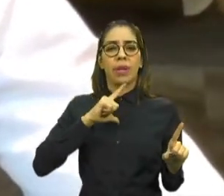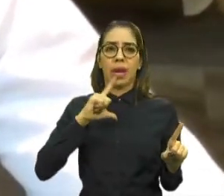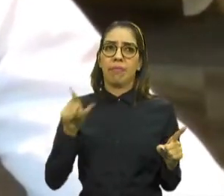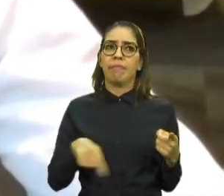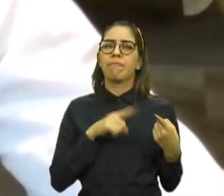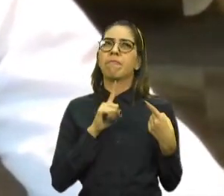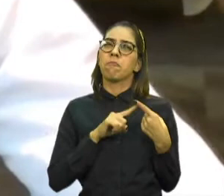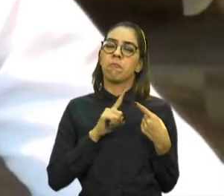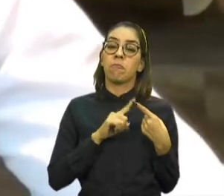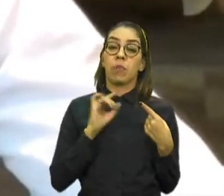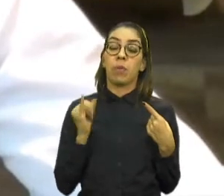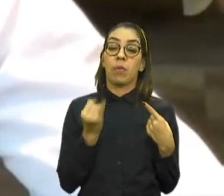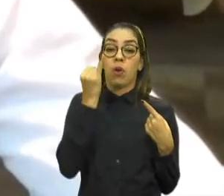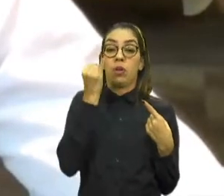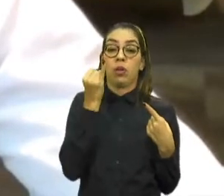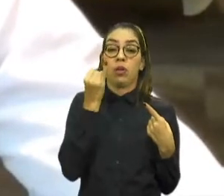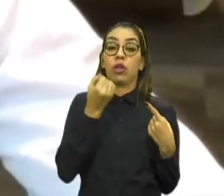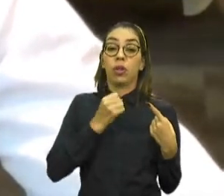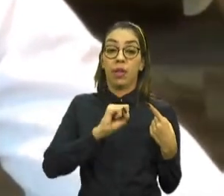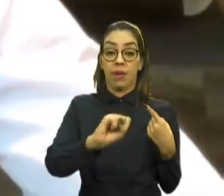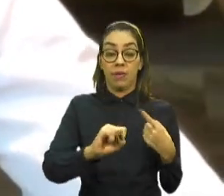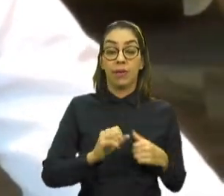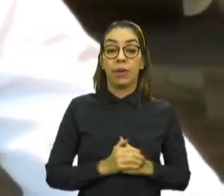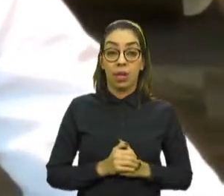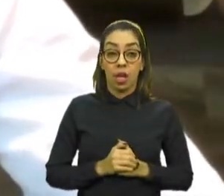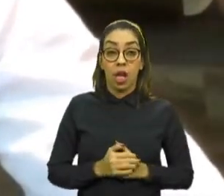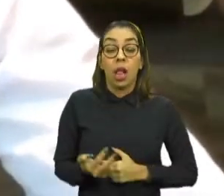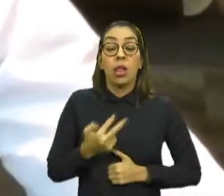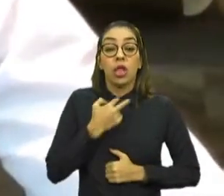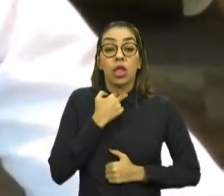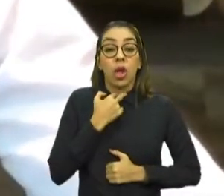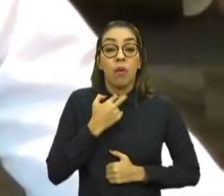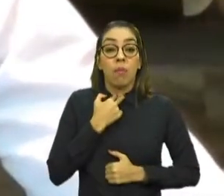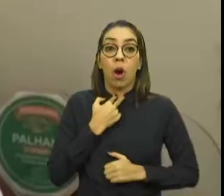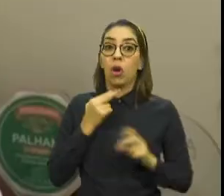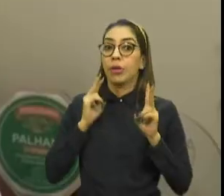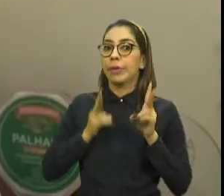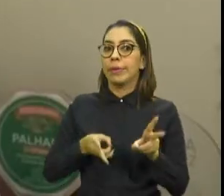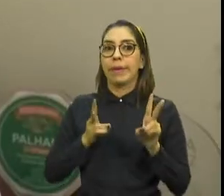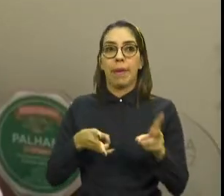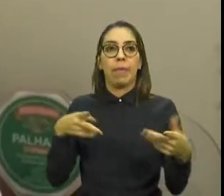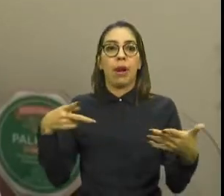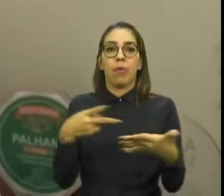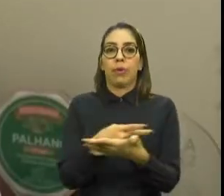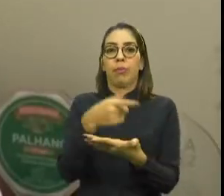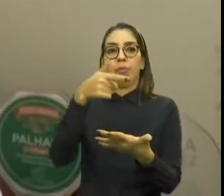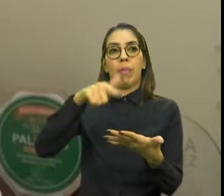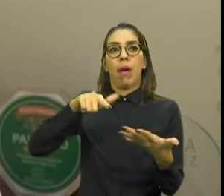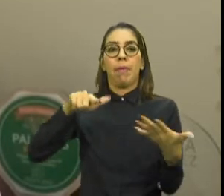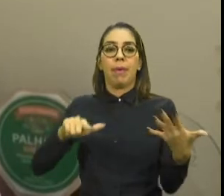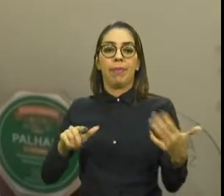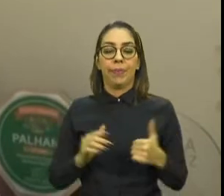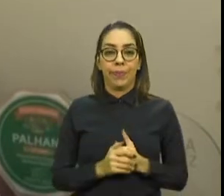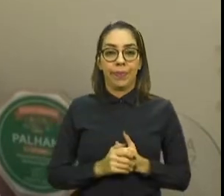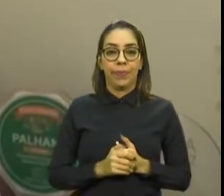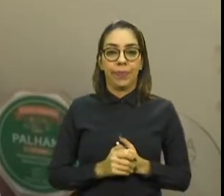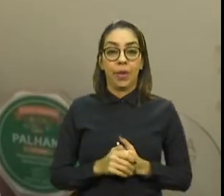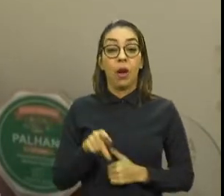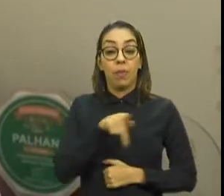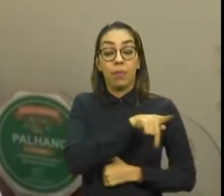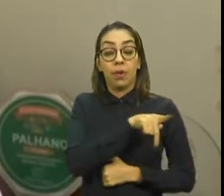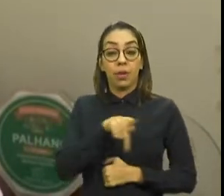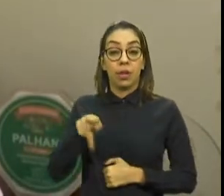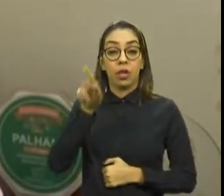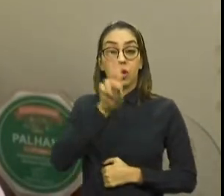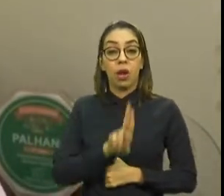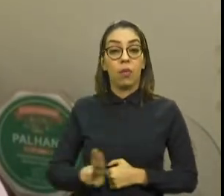entender, é que não seja aberto um precedente para que sempre aconteça isso. Alessio Costa, presidente da União Nacional dos